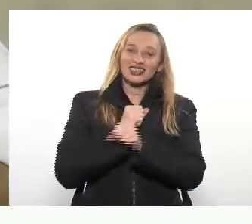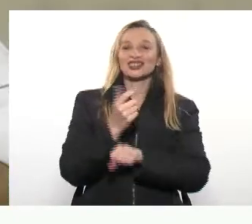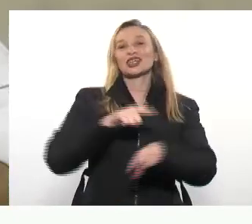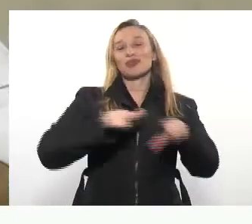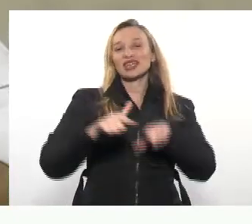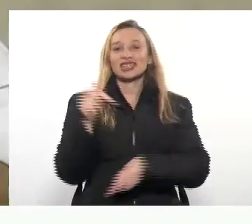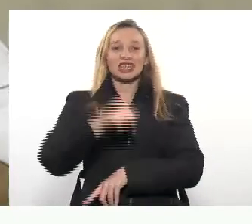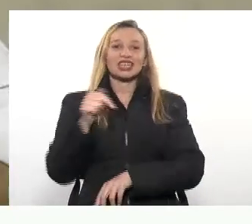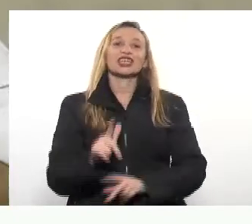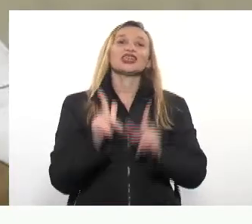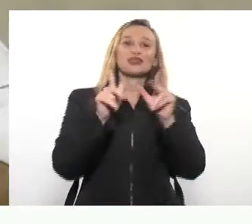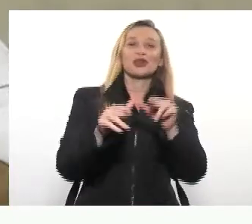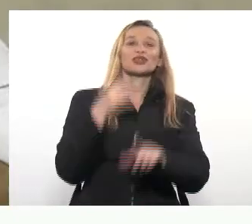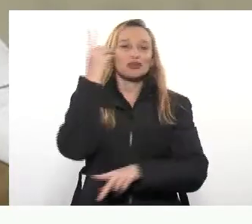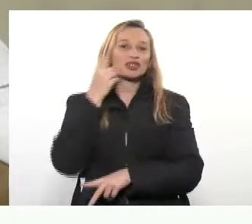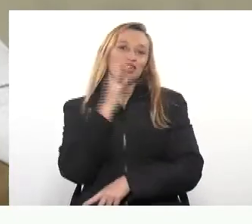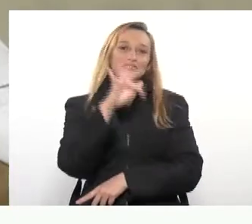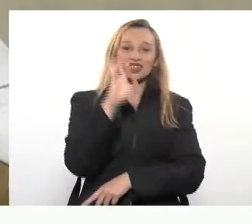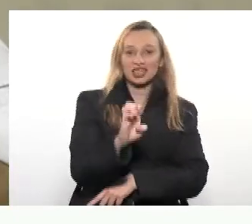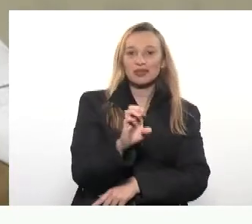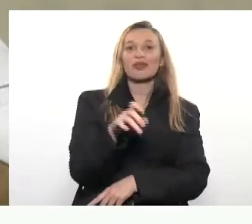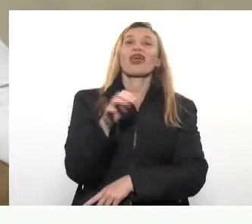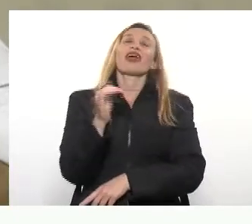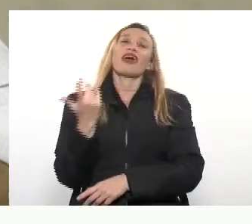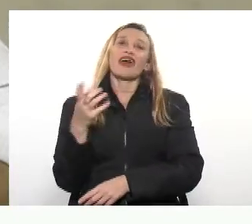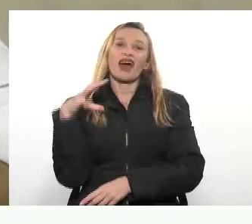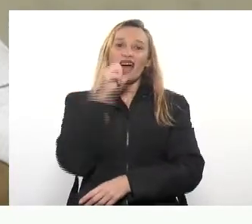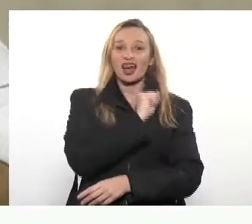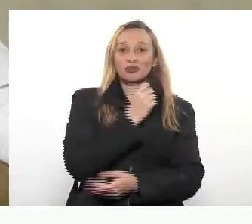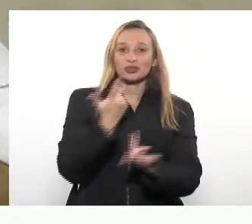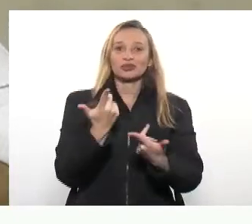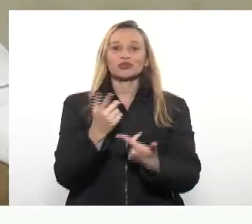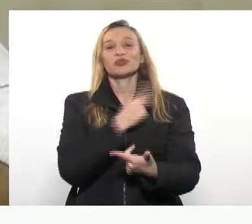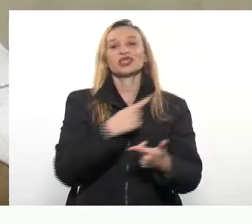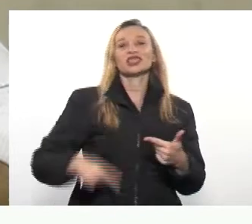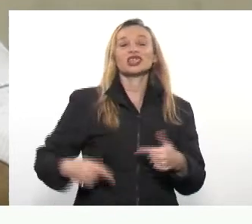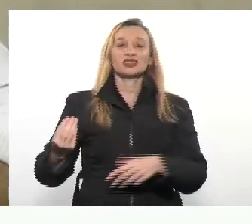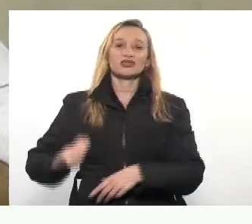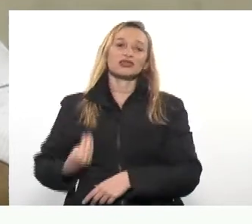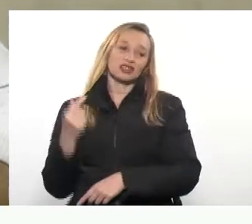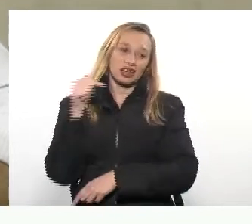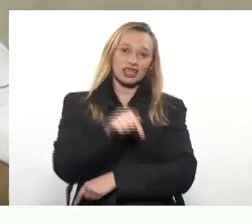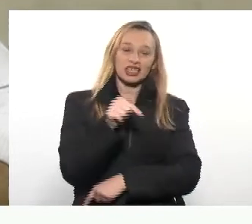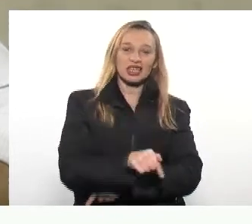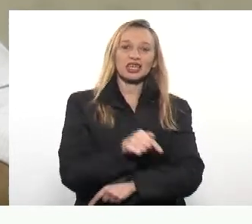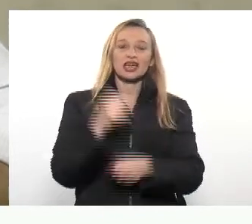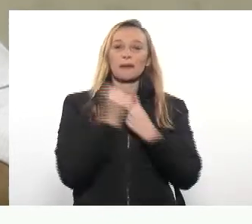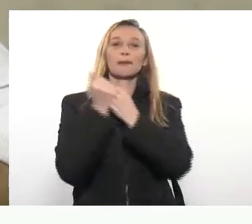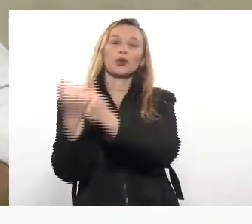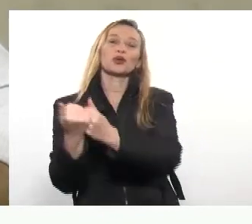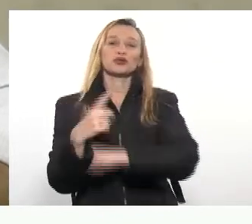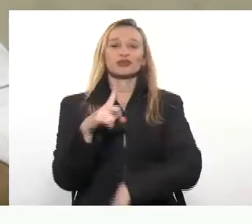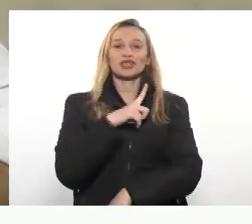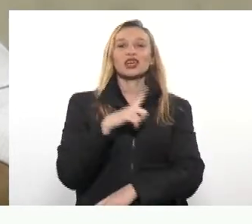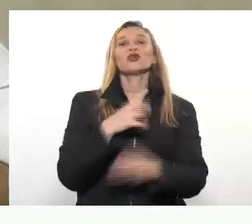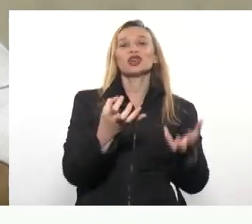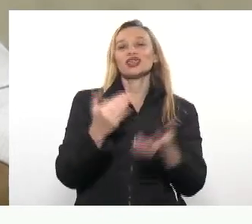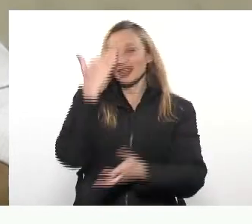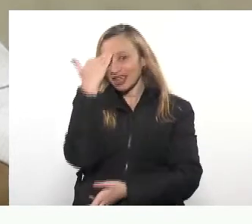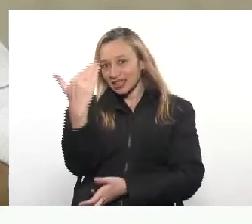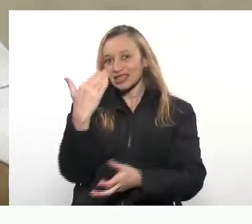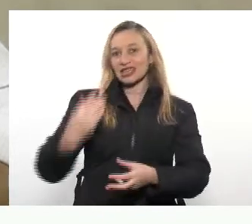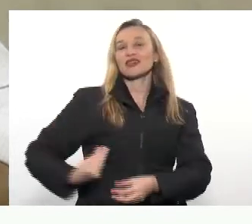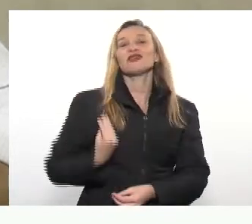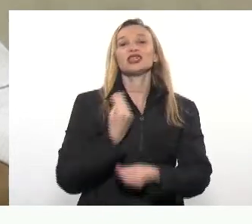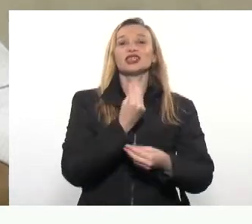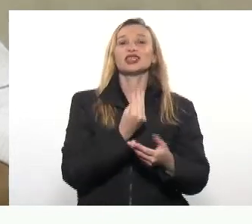também, mas é tão raro a gente ver o presidente da empresa vindo numa audiência, prestar aqui todo o apoio. Então, eu queria agradecer a